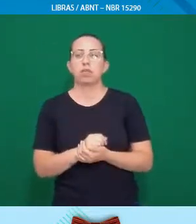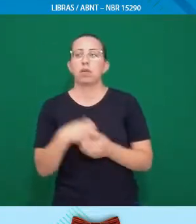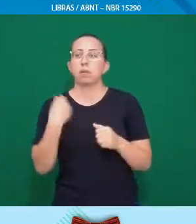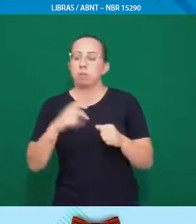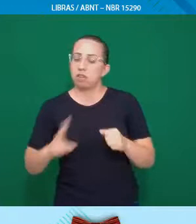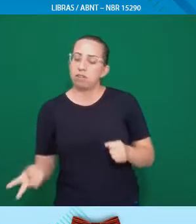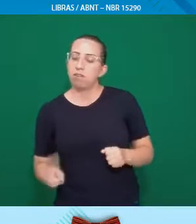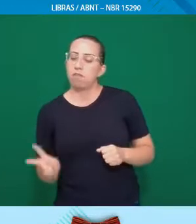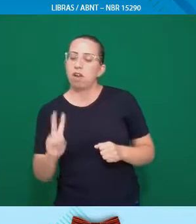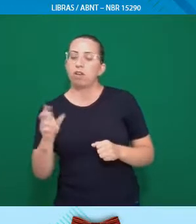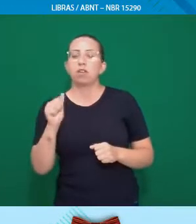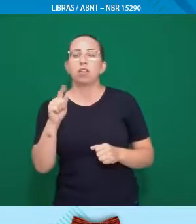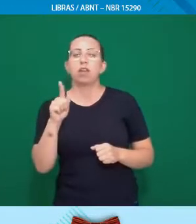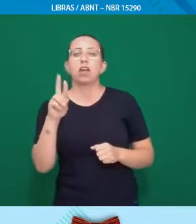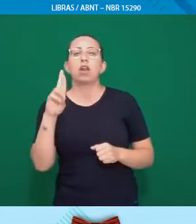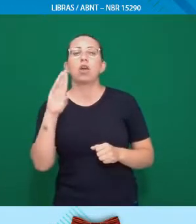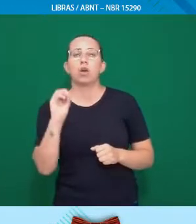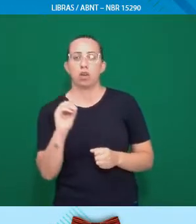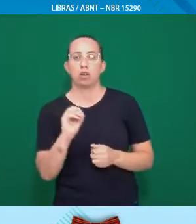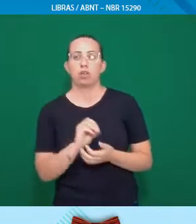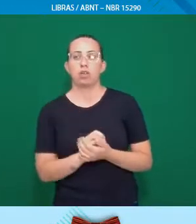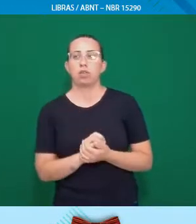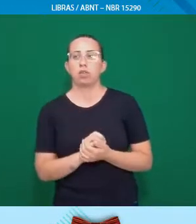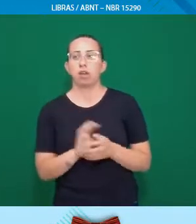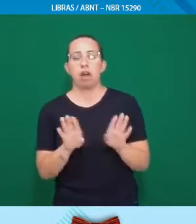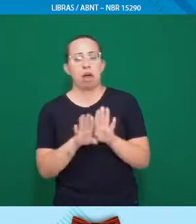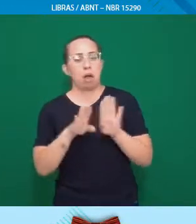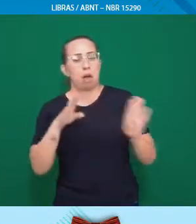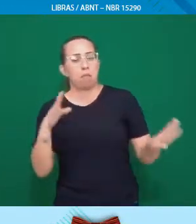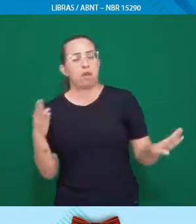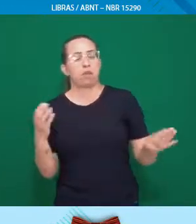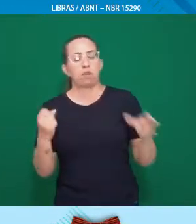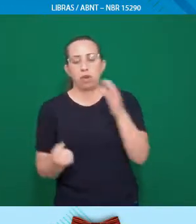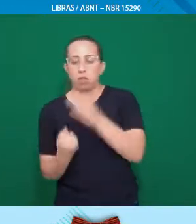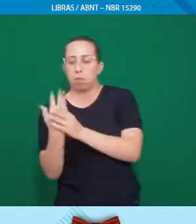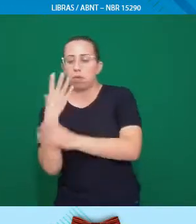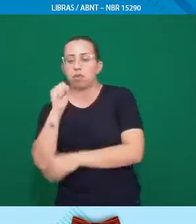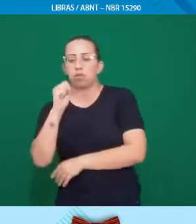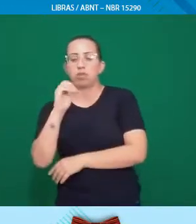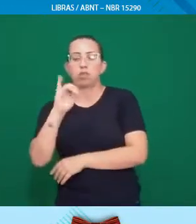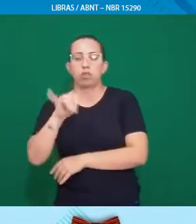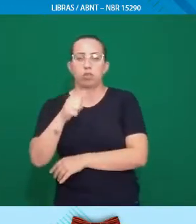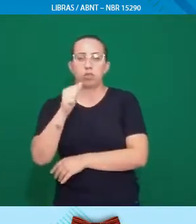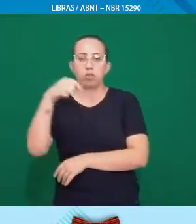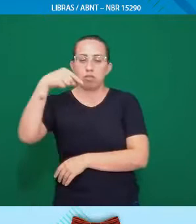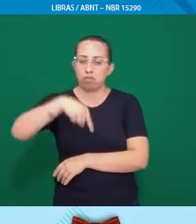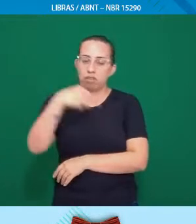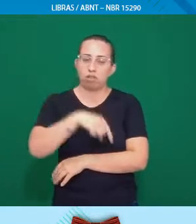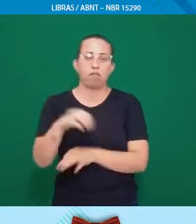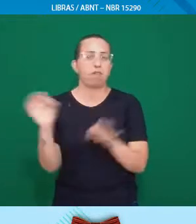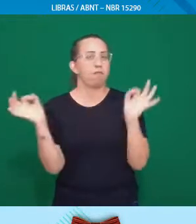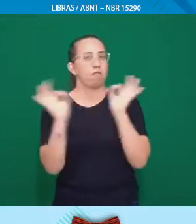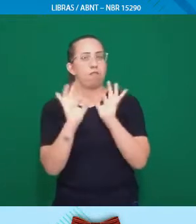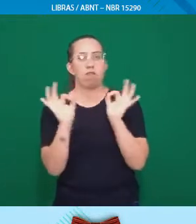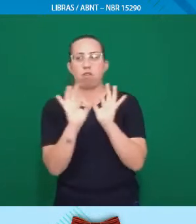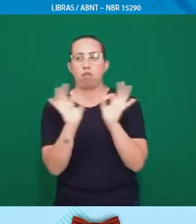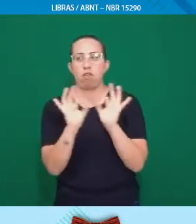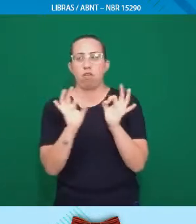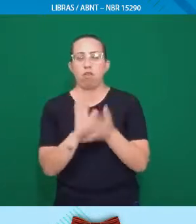pa e esses eventos como foi abertura Nacional coletivo sorte também um excelente evento a